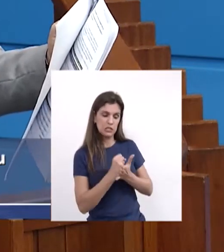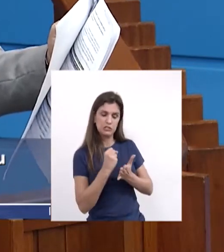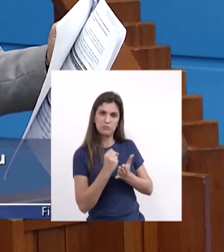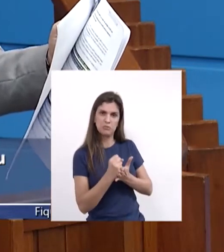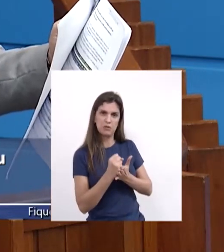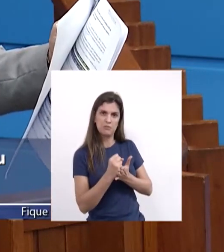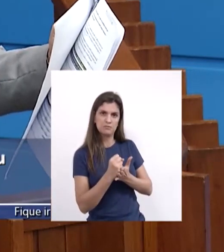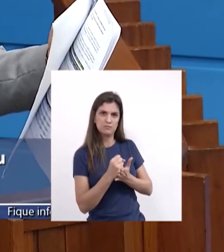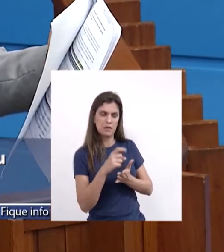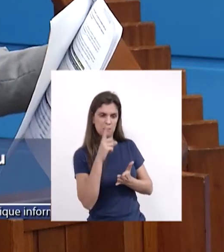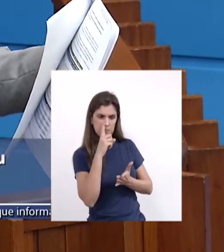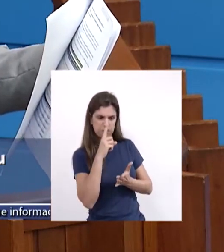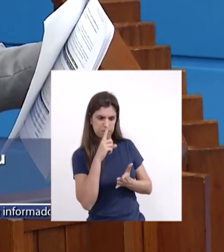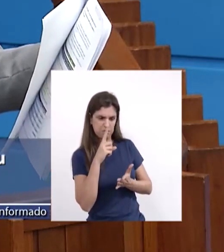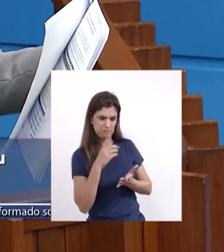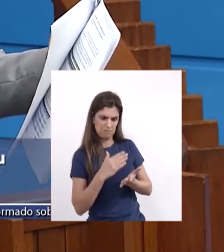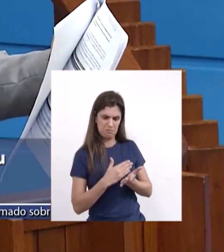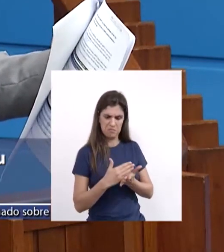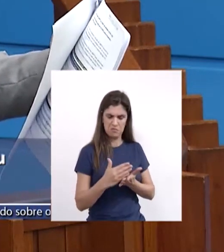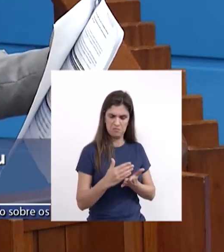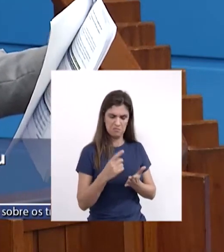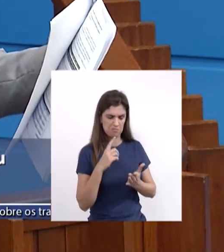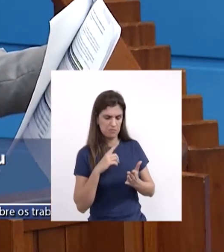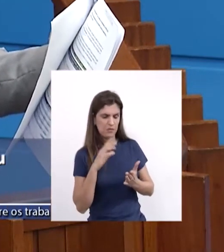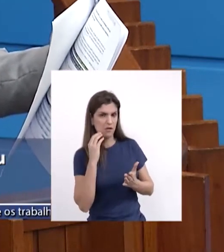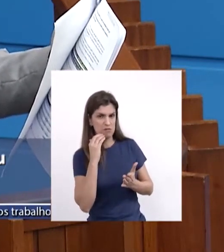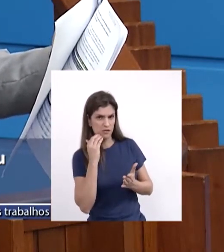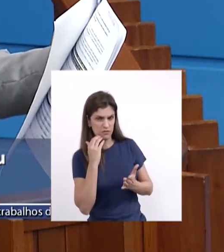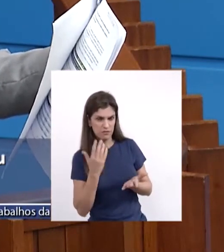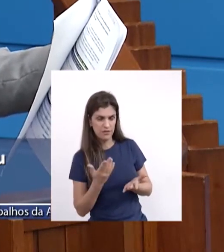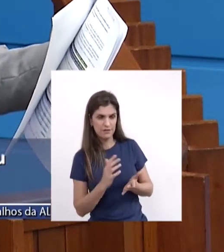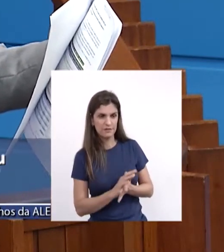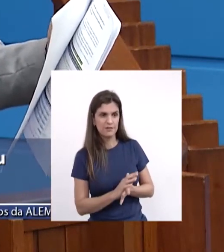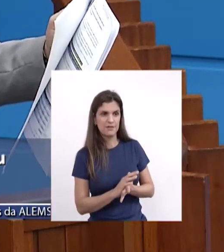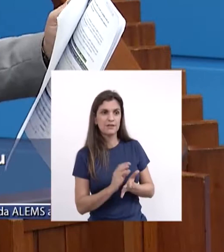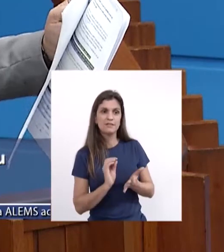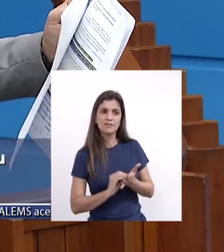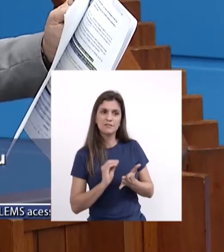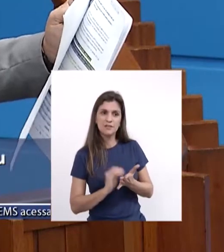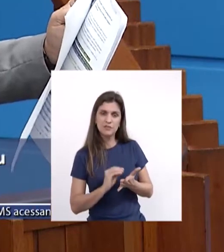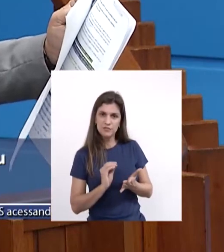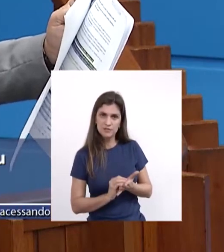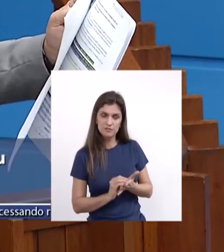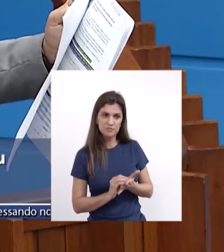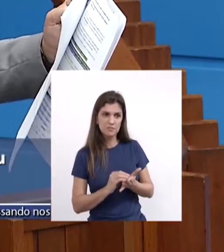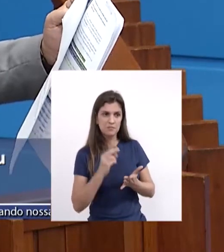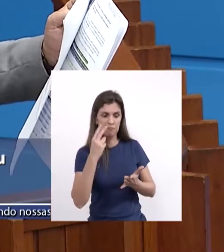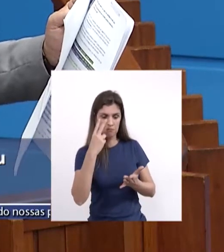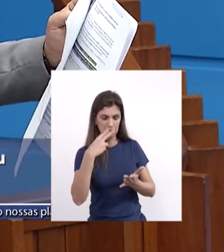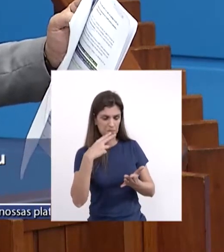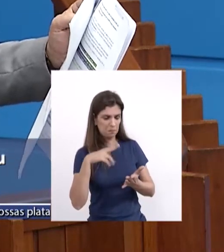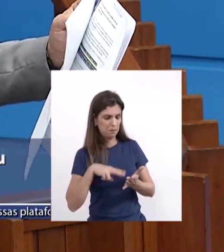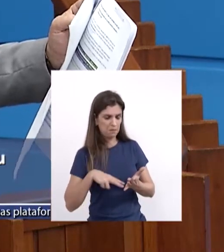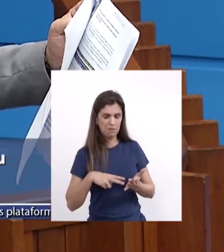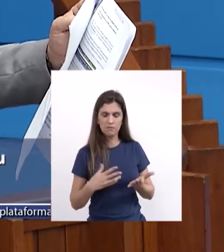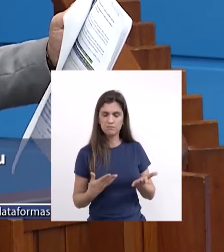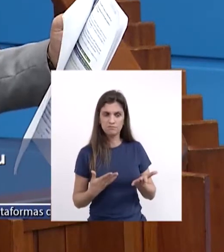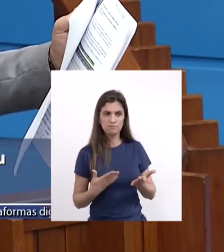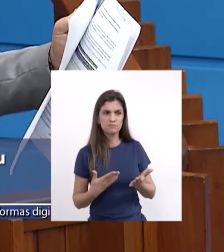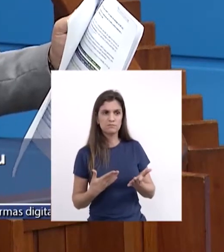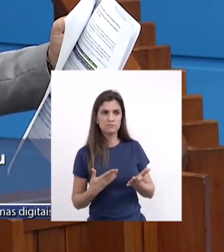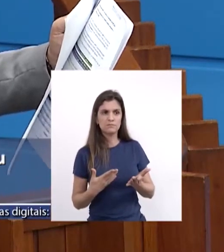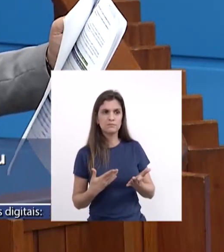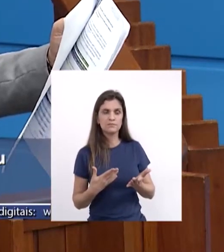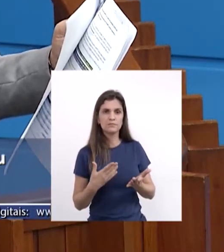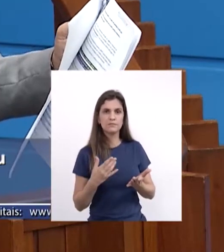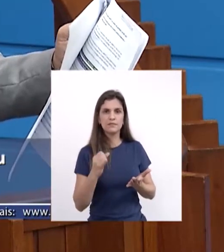desde 2015, cujos impactos não foram efetivamente dimensionados e, consequentemente, recompostos, e a inércia